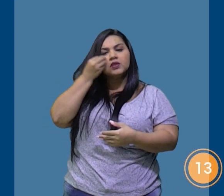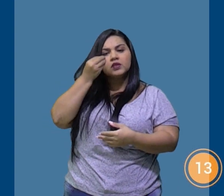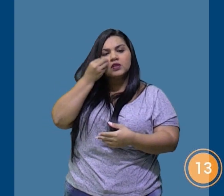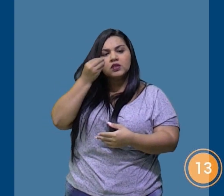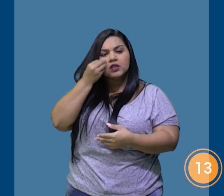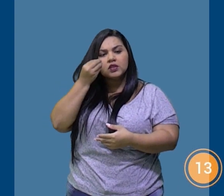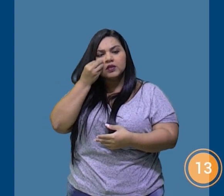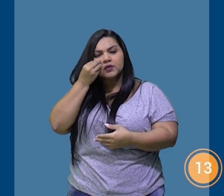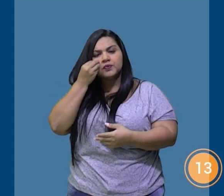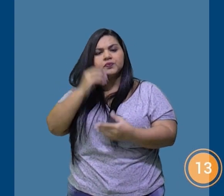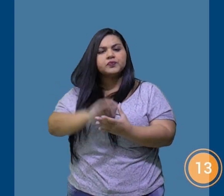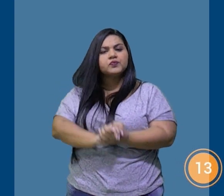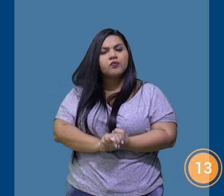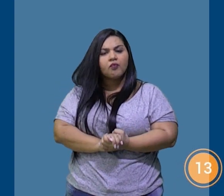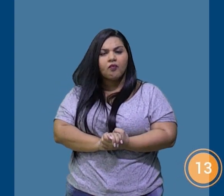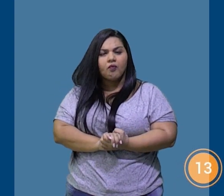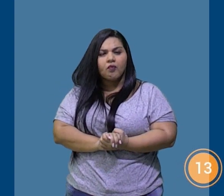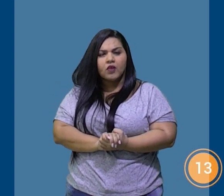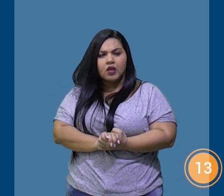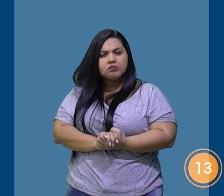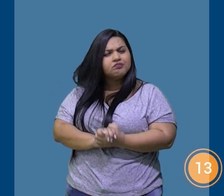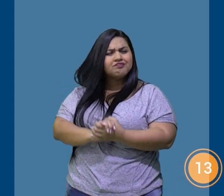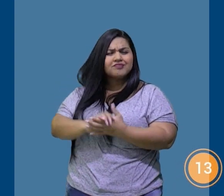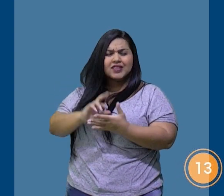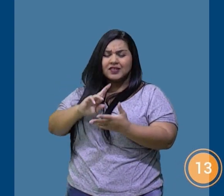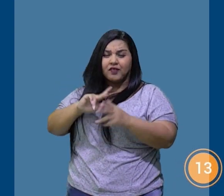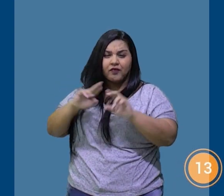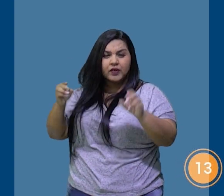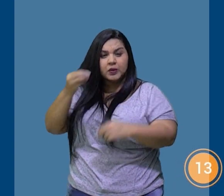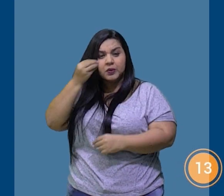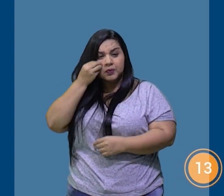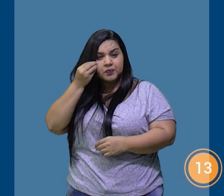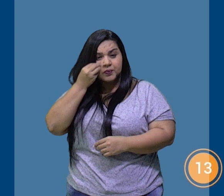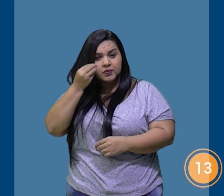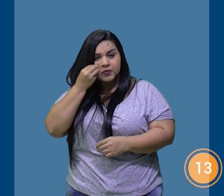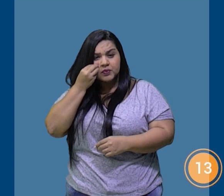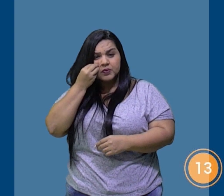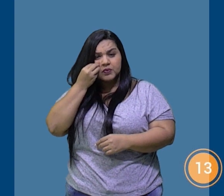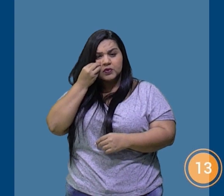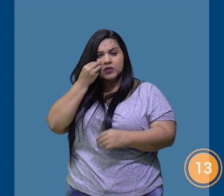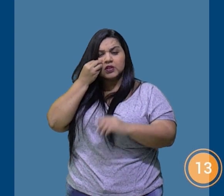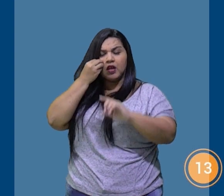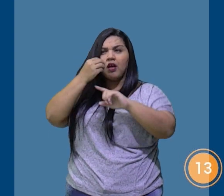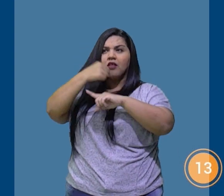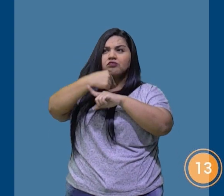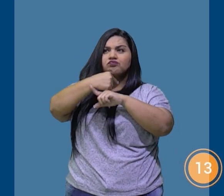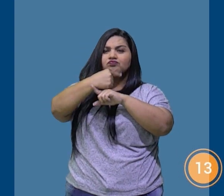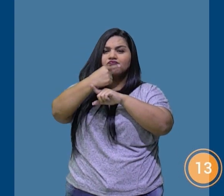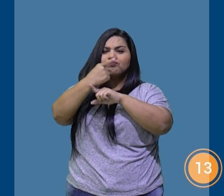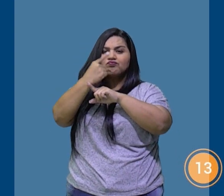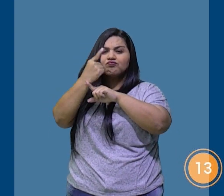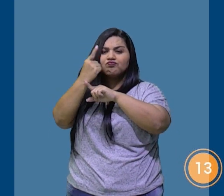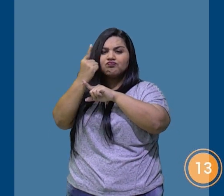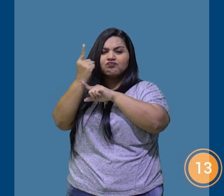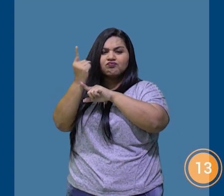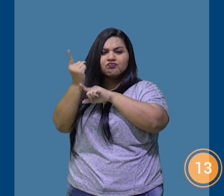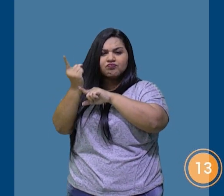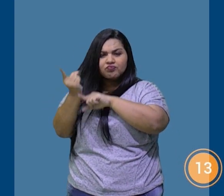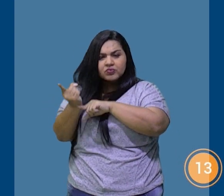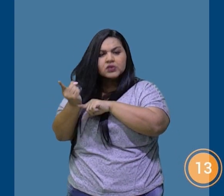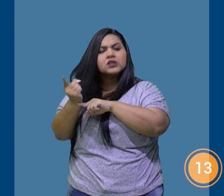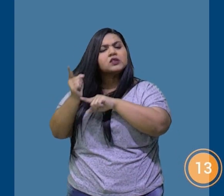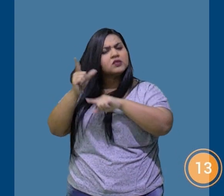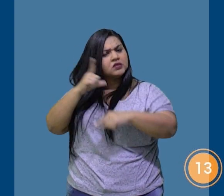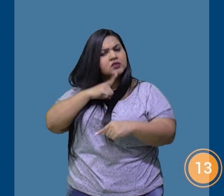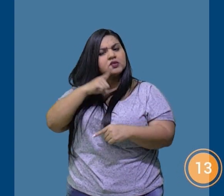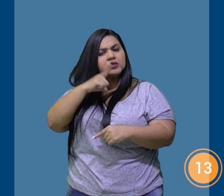né, que nós até vimos na aula anterior. Então, a gente vai identificar onde é que fica ali o norte, né? E, consequentemente, você tem